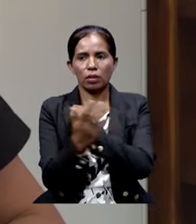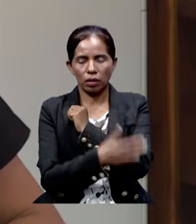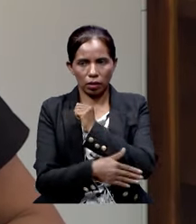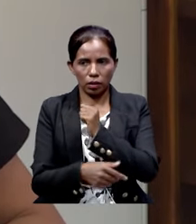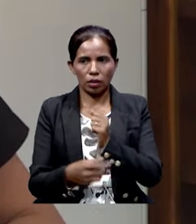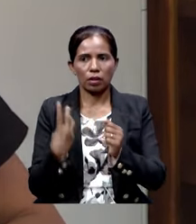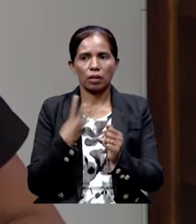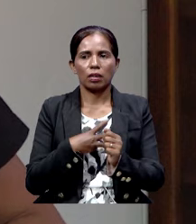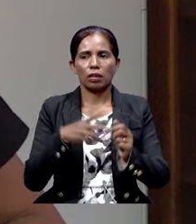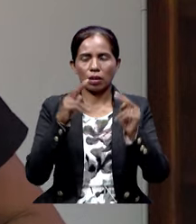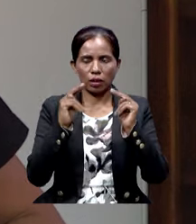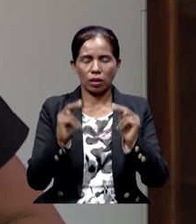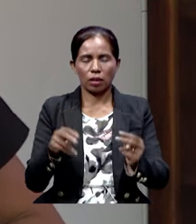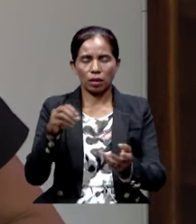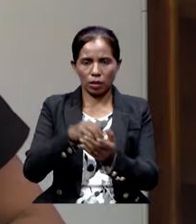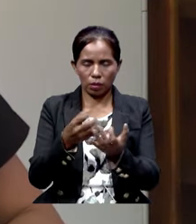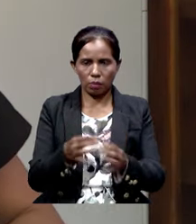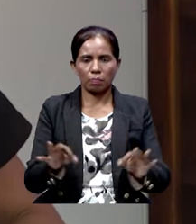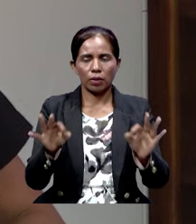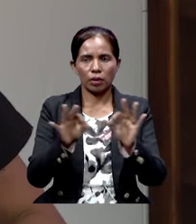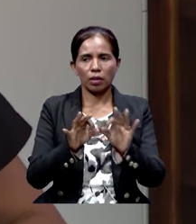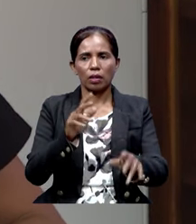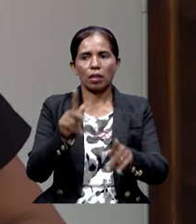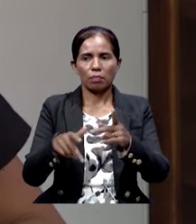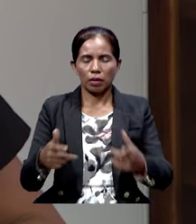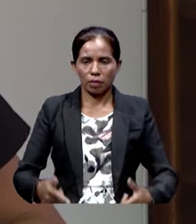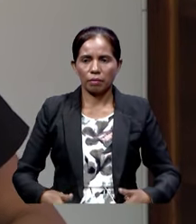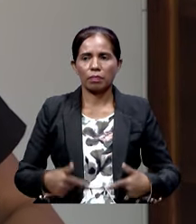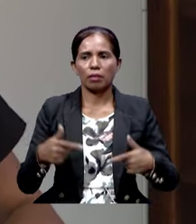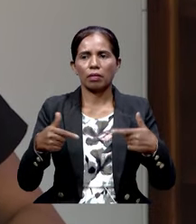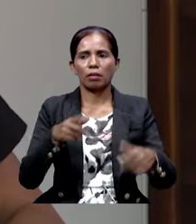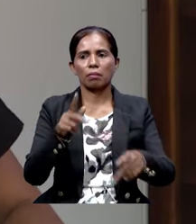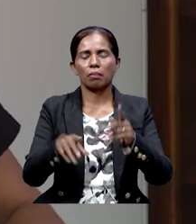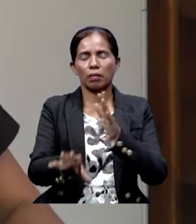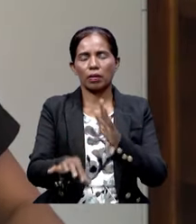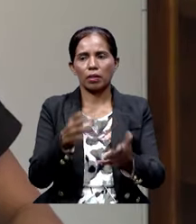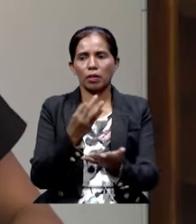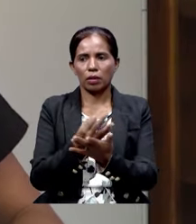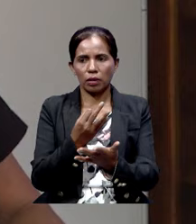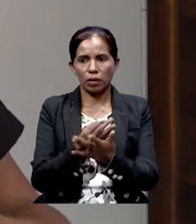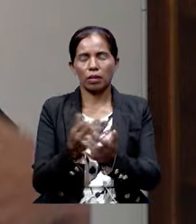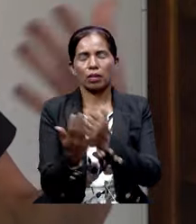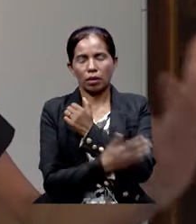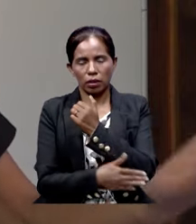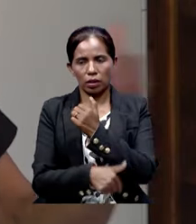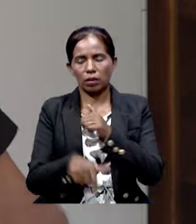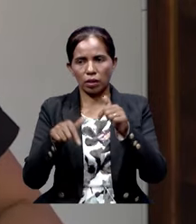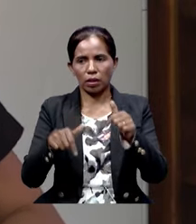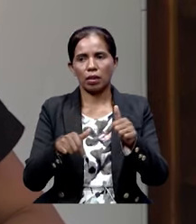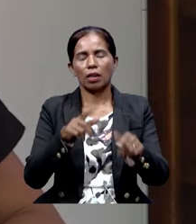Ne ita tengki tau perlu dari tama ema ni moris ne ema balu bele hetang osangi nasaung dan ne balu mus